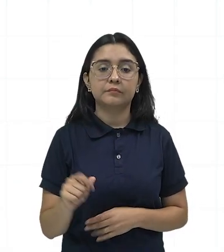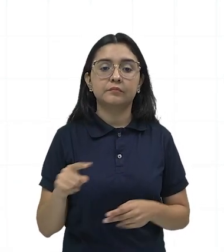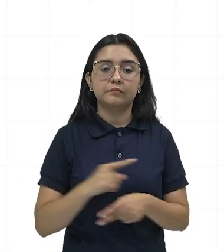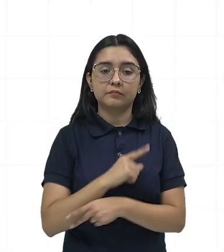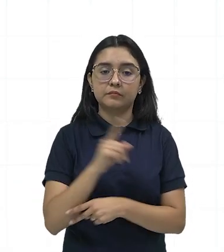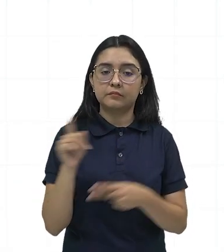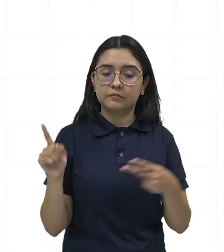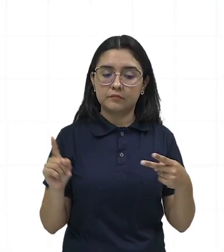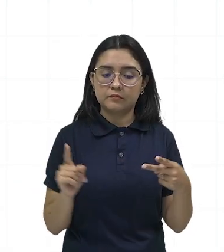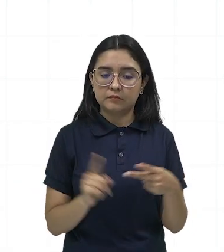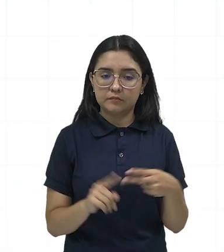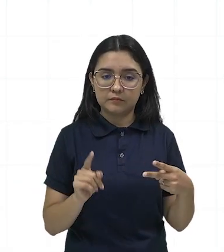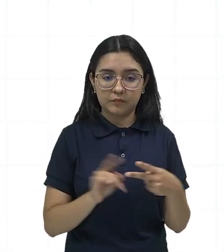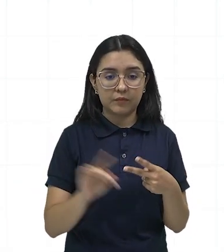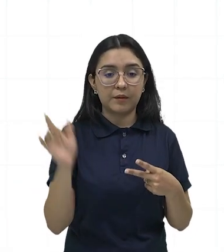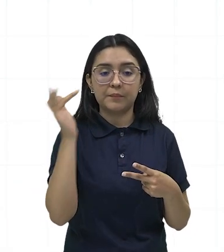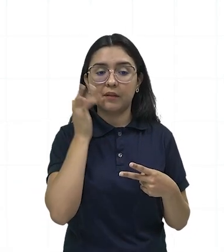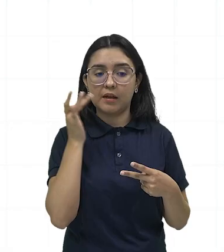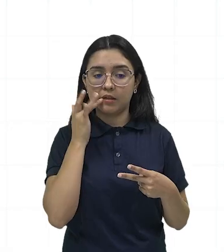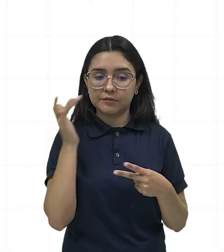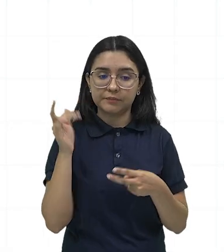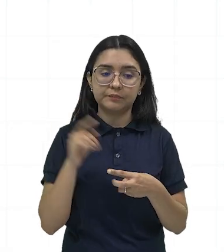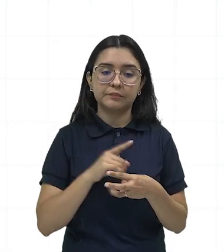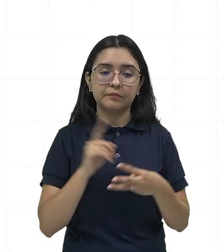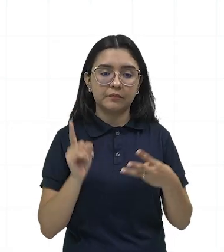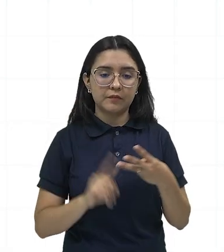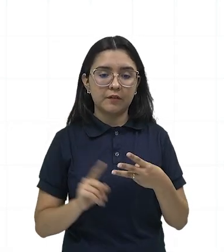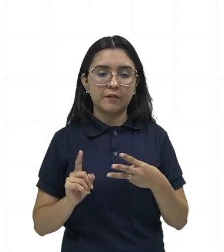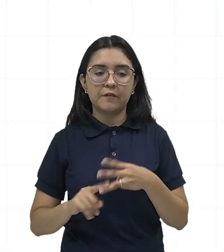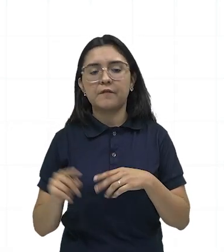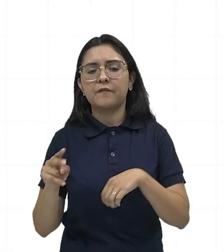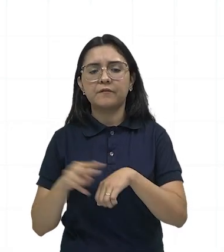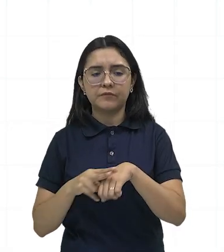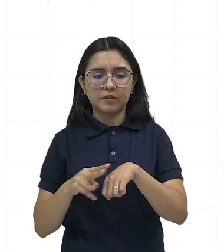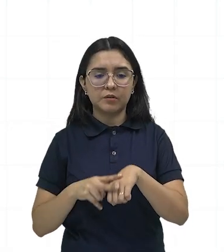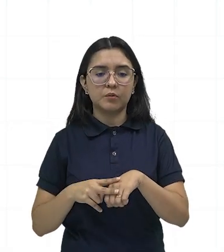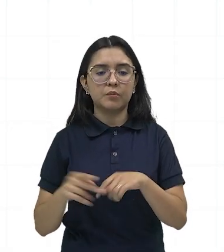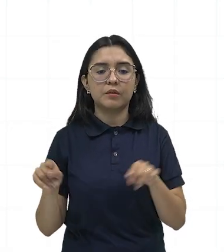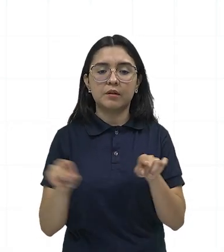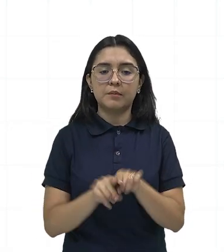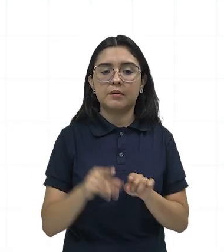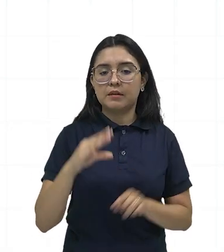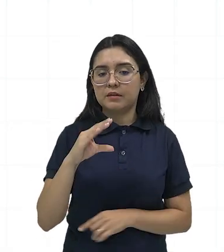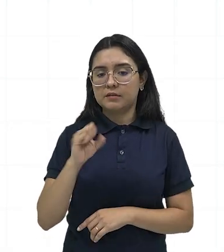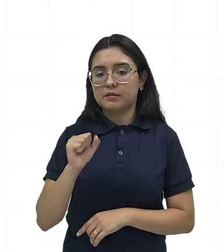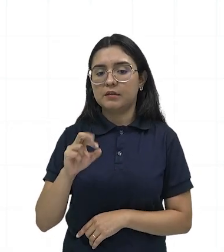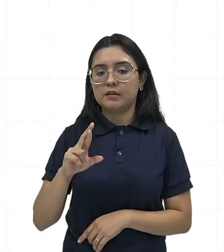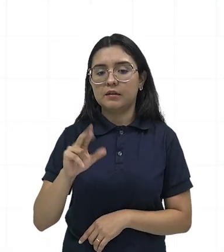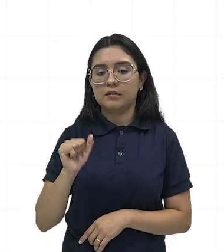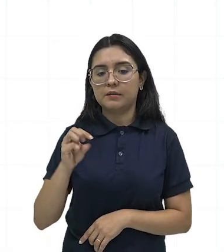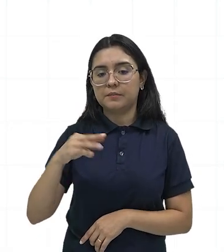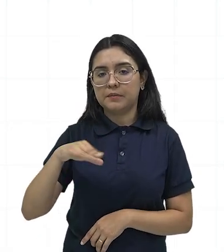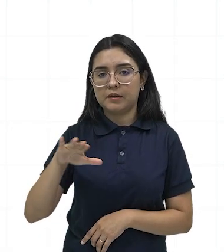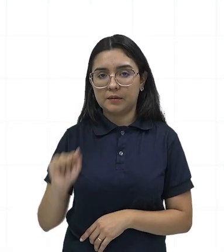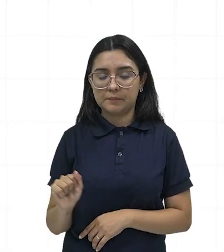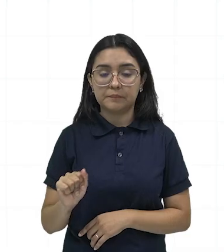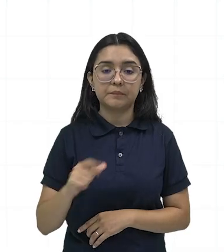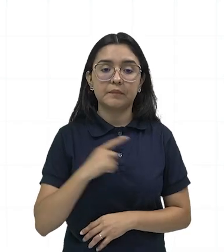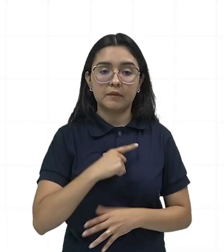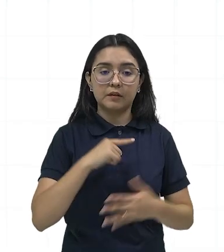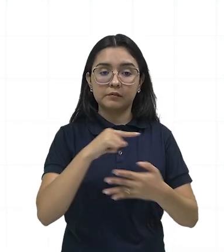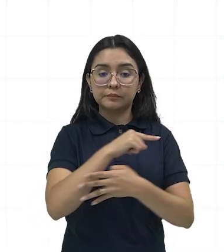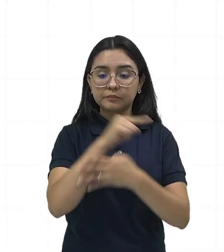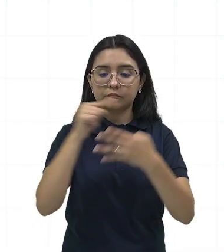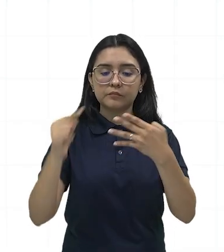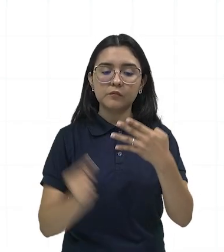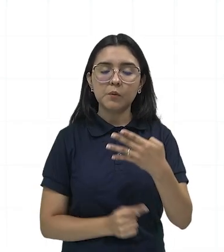borracha, nós também temos plástico, tem também o vidro e a cerâmica, né? Então, aí nós temos